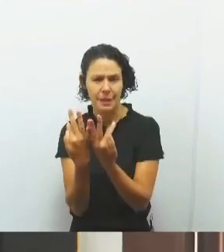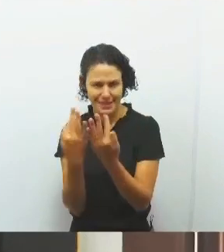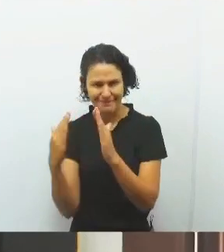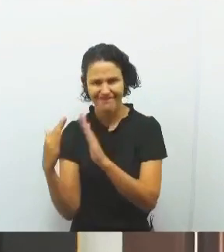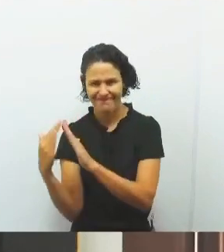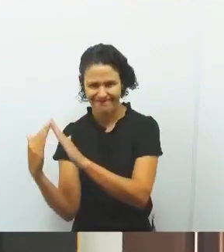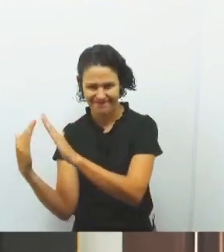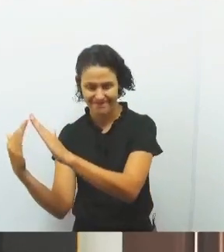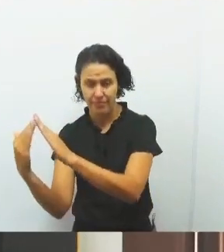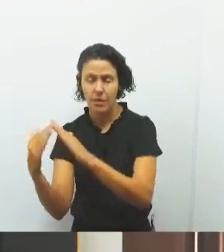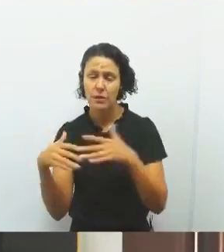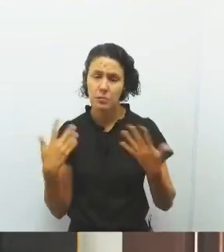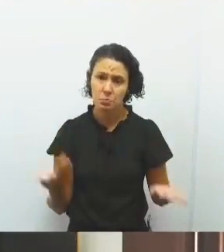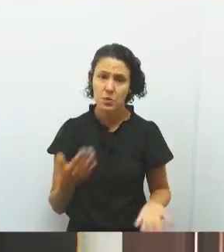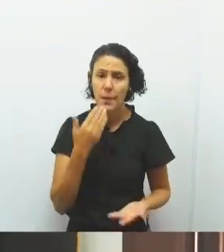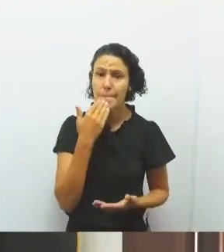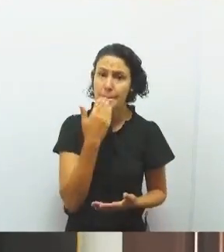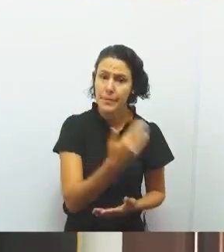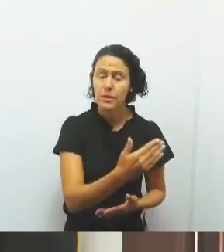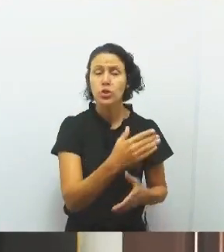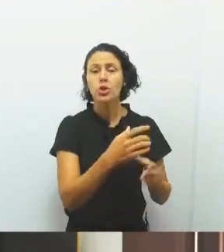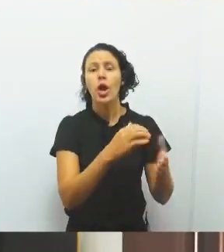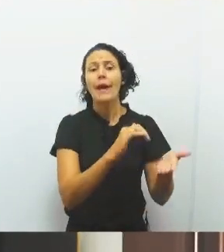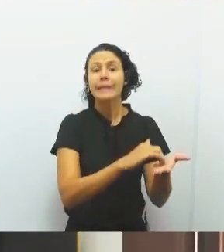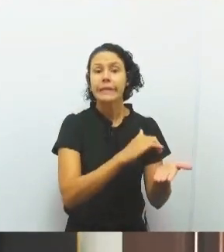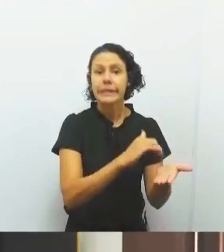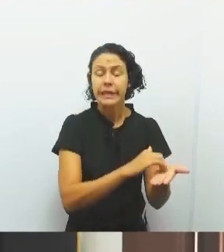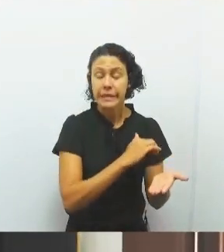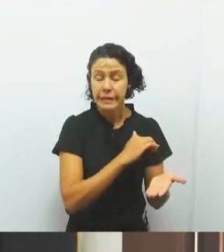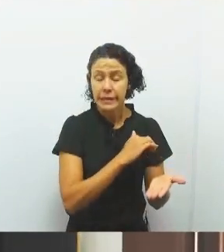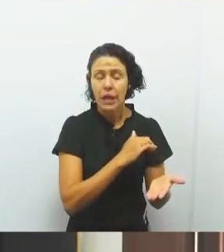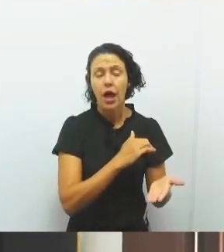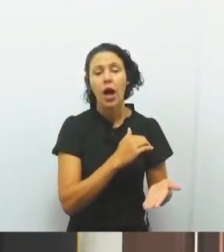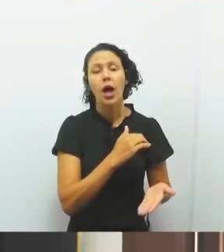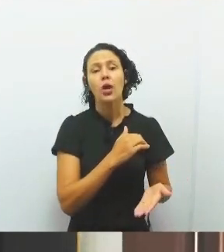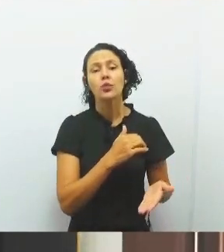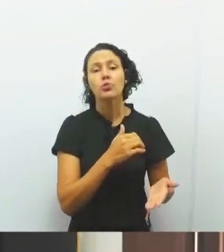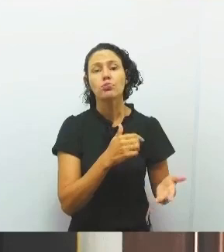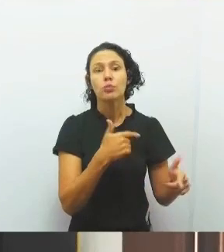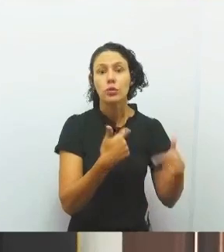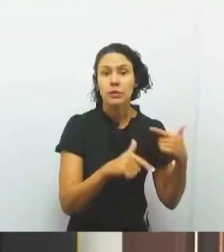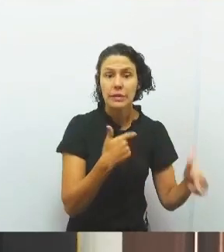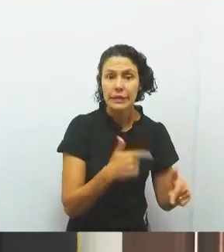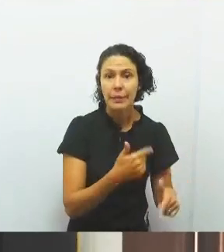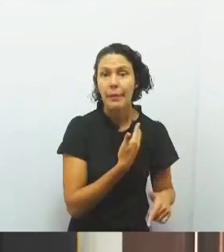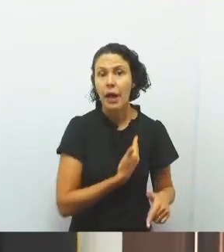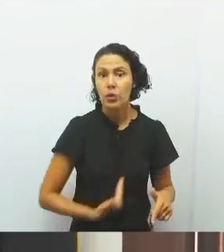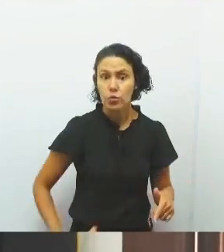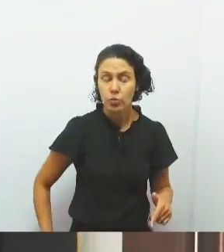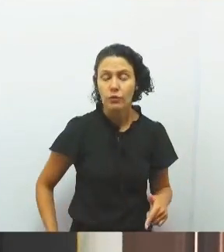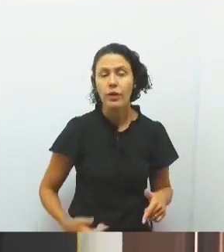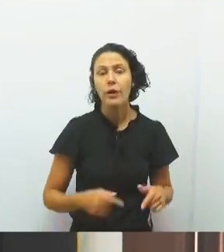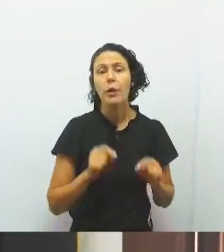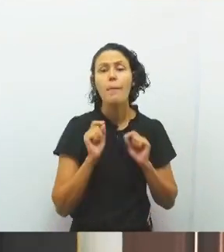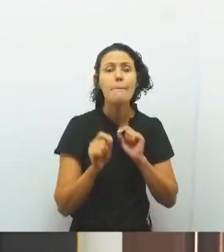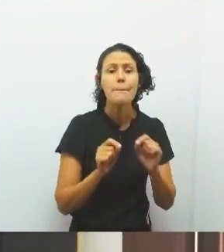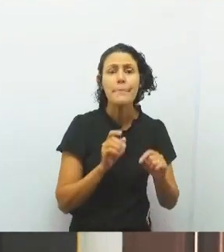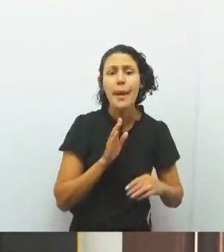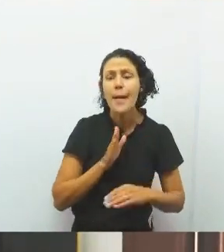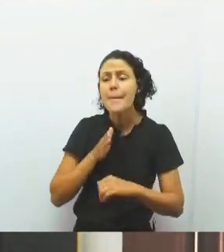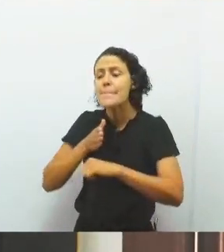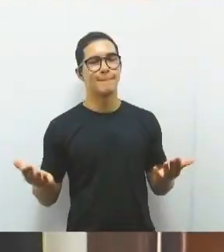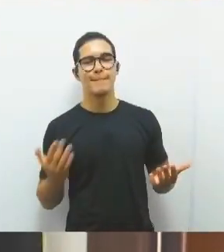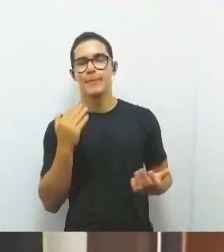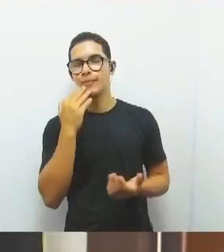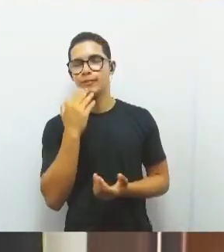serviço público l o Serginho teve lá comigo hoje o Lúcio da iluminação para dar uma olhadinha com carinho ali no Alto do Parque das